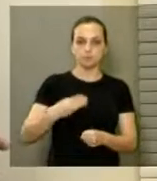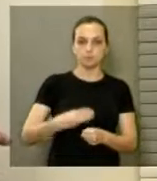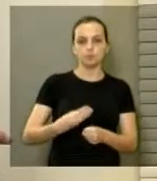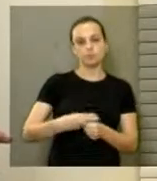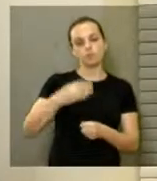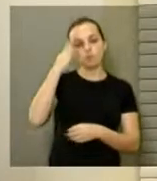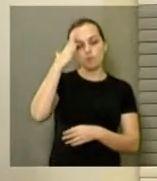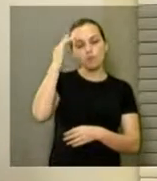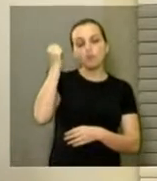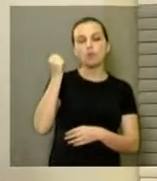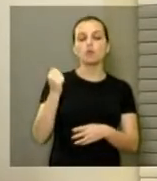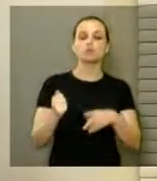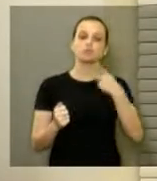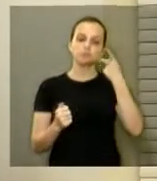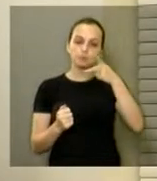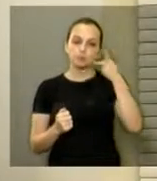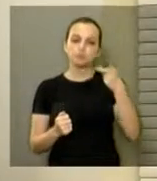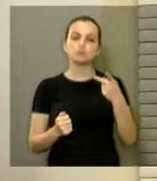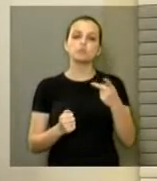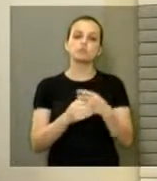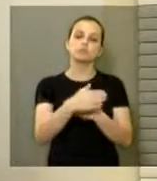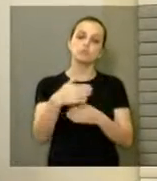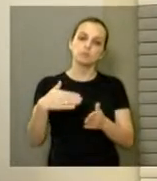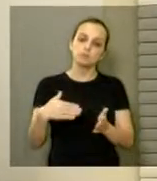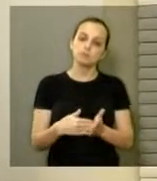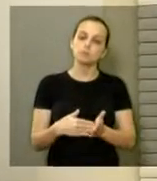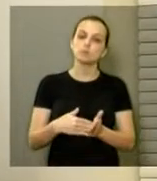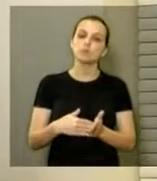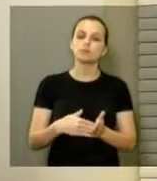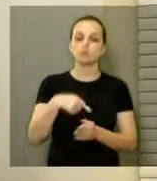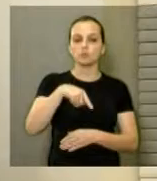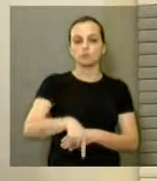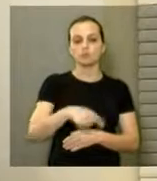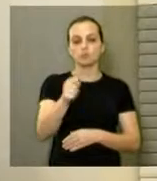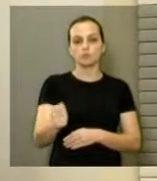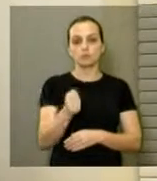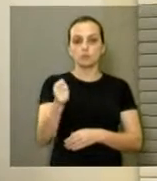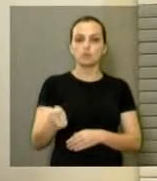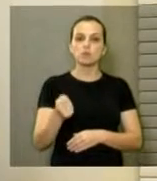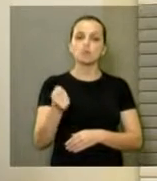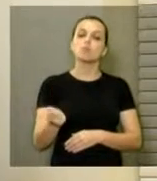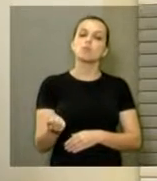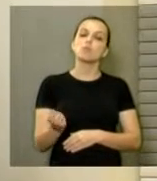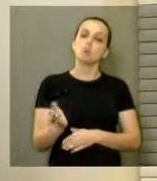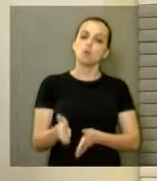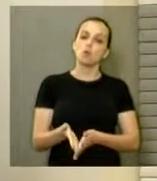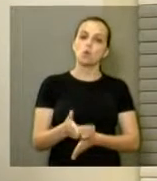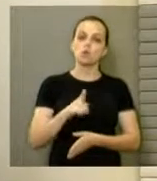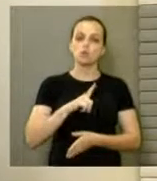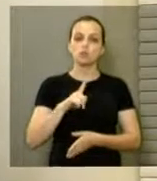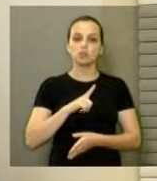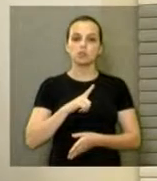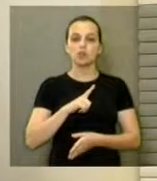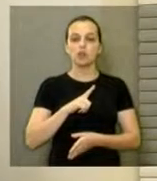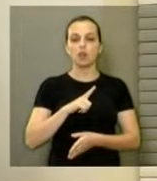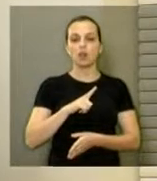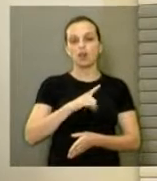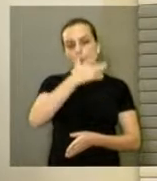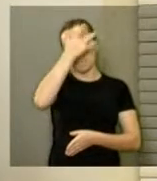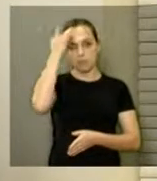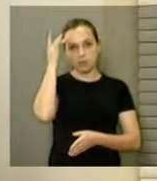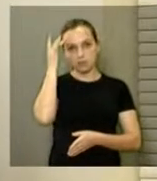pelos vereadores, por todos os vereadores aqui, Araraquara, hoje, em termos de cargos comissionados e cargos